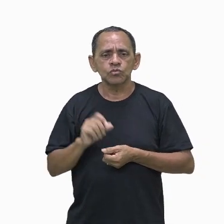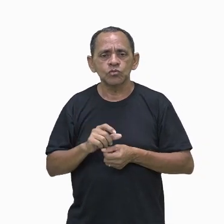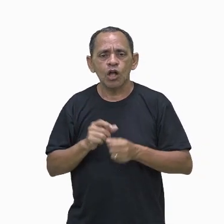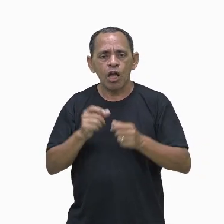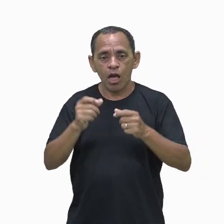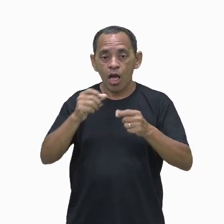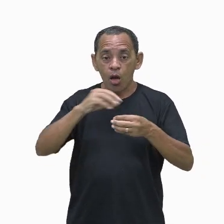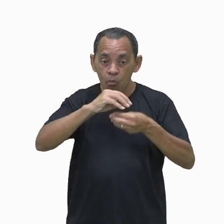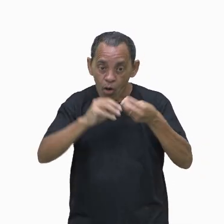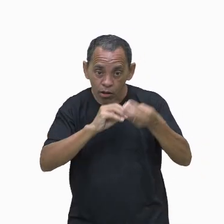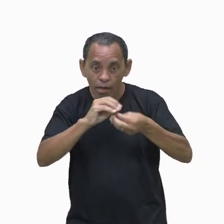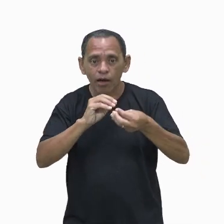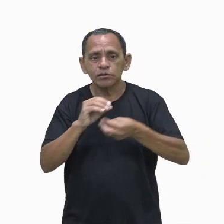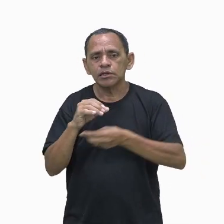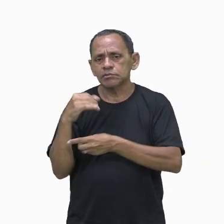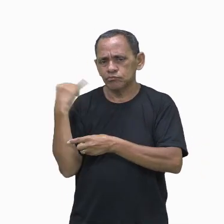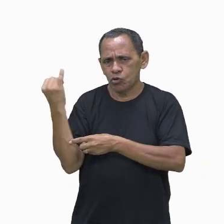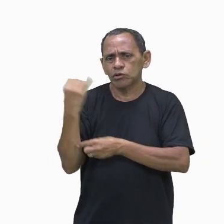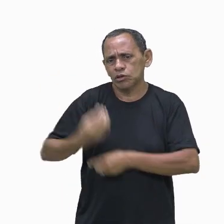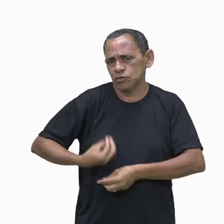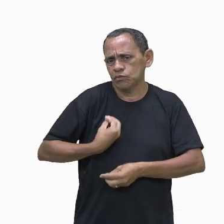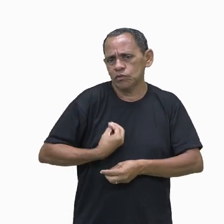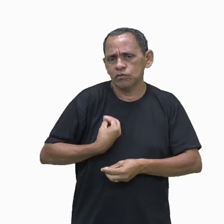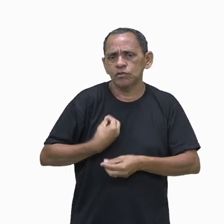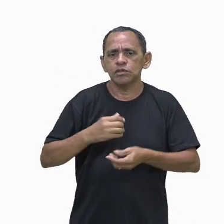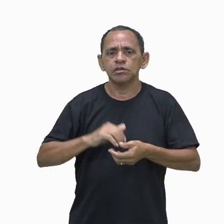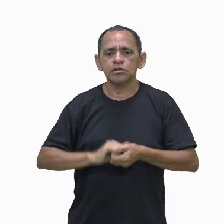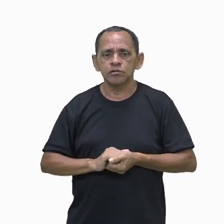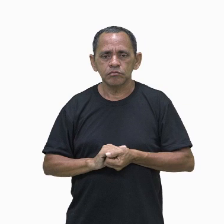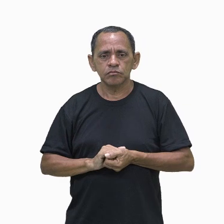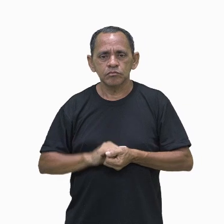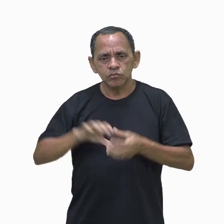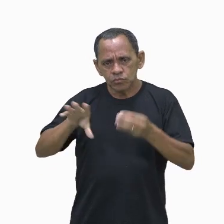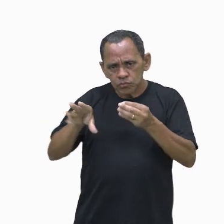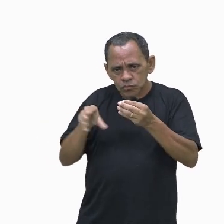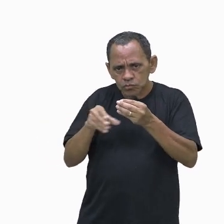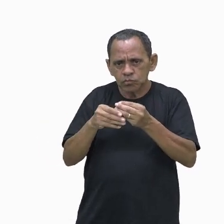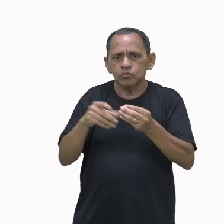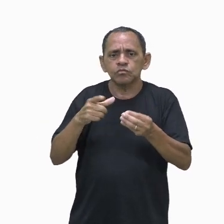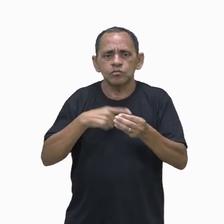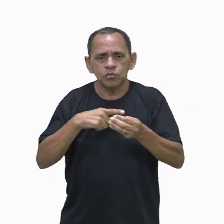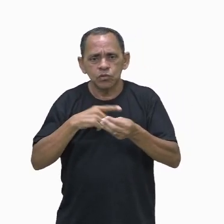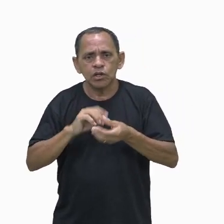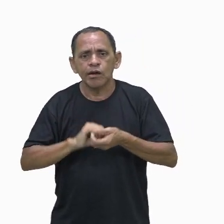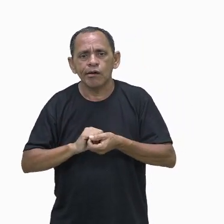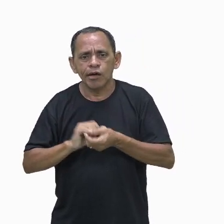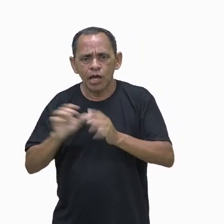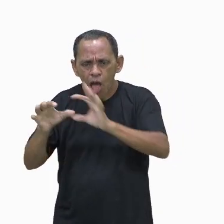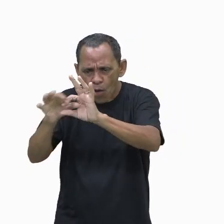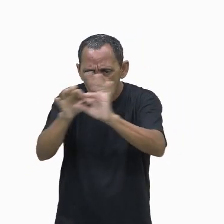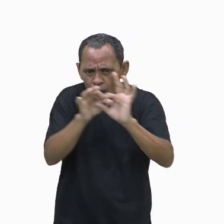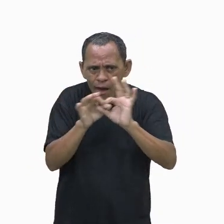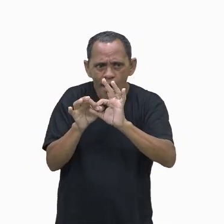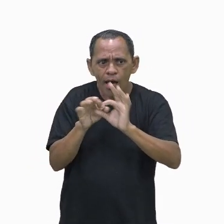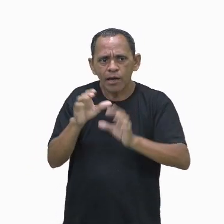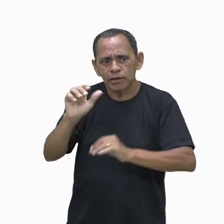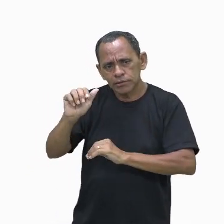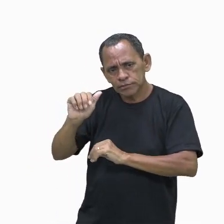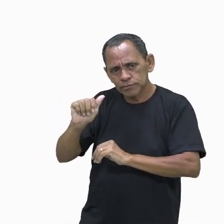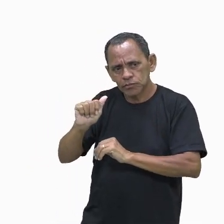macromoléculas essenciais para a vida, né, compostas por cadeias de aminoácidos unidos por